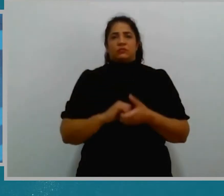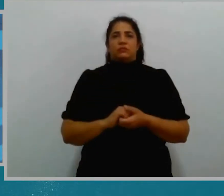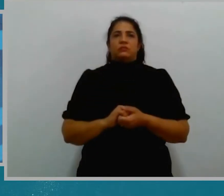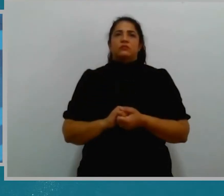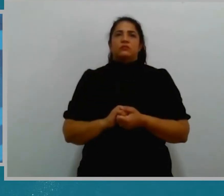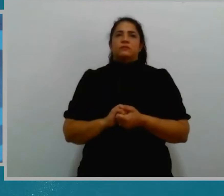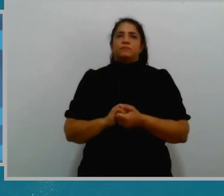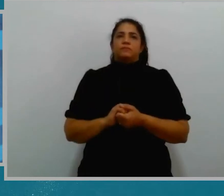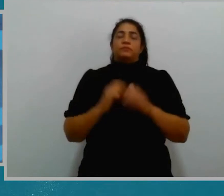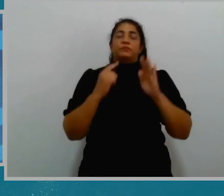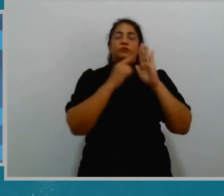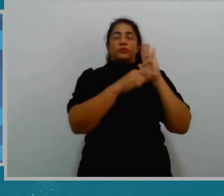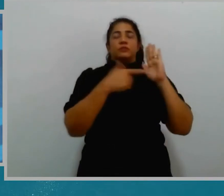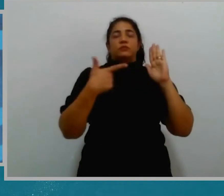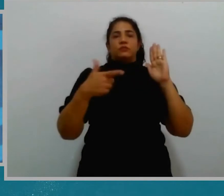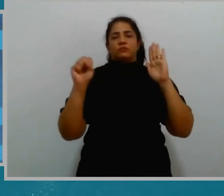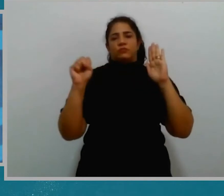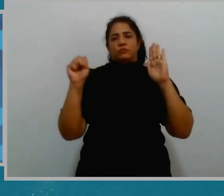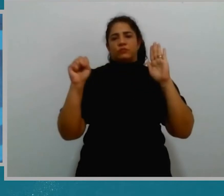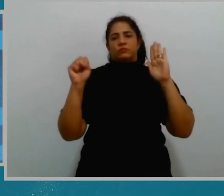versículo 28.